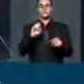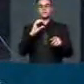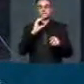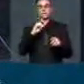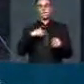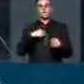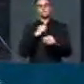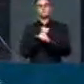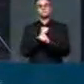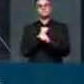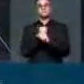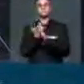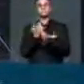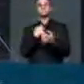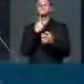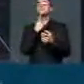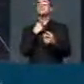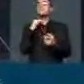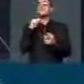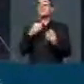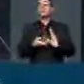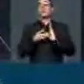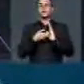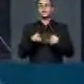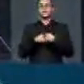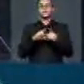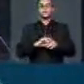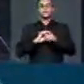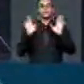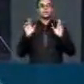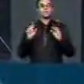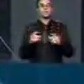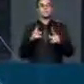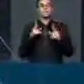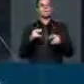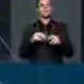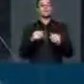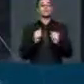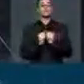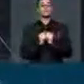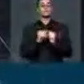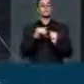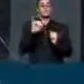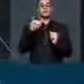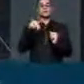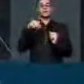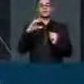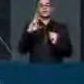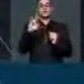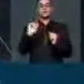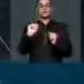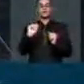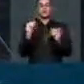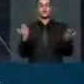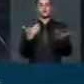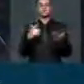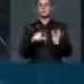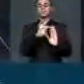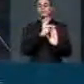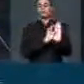com a regulamentação do Fundo de Regularização Fundiária do INCRA, que hoje não tem um texto que regula